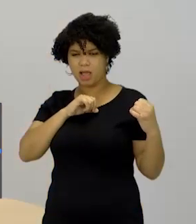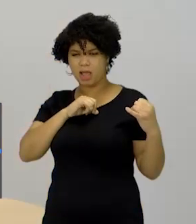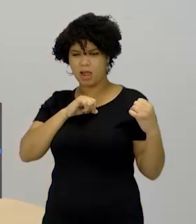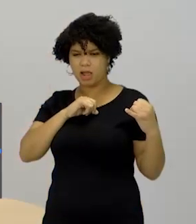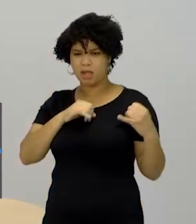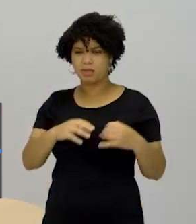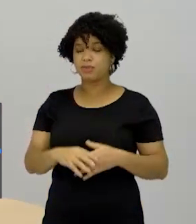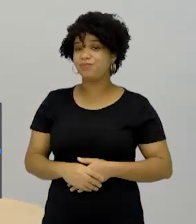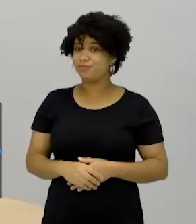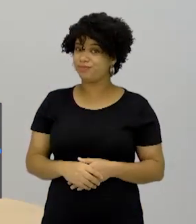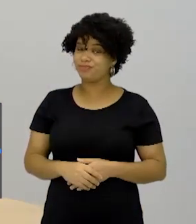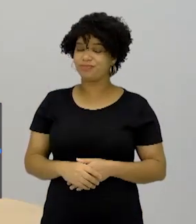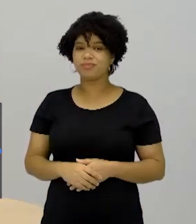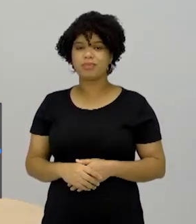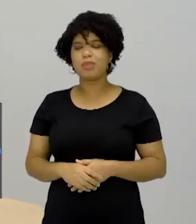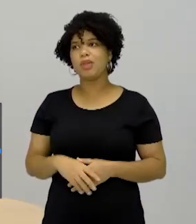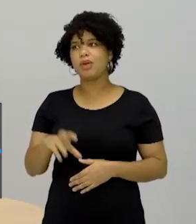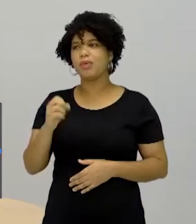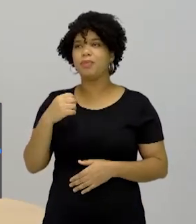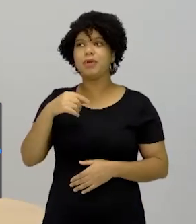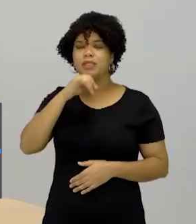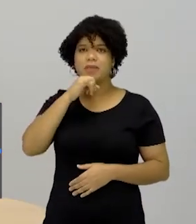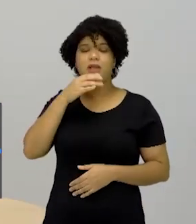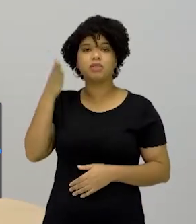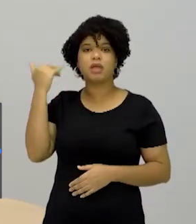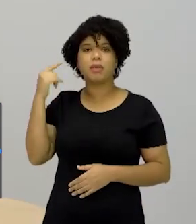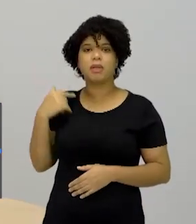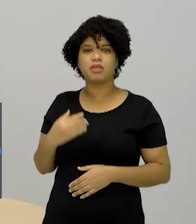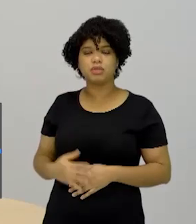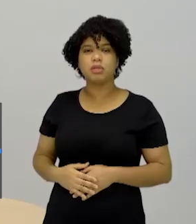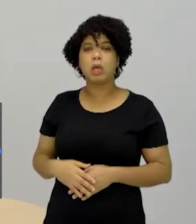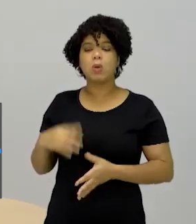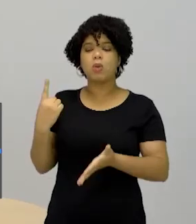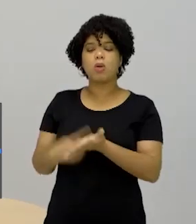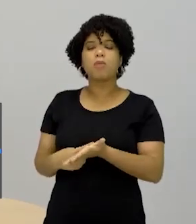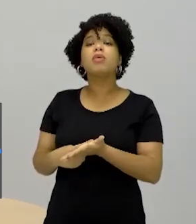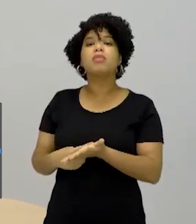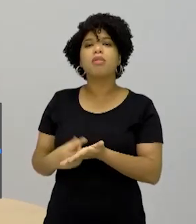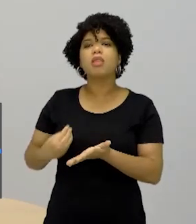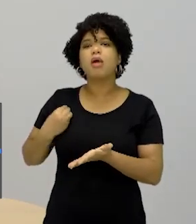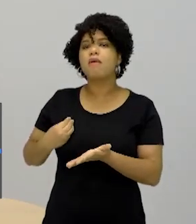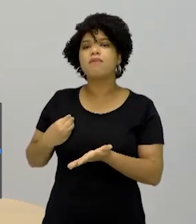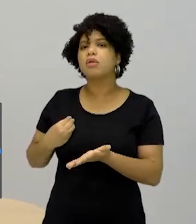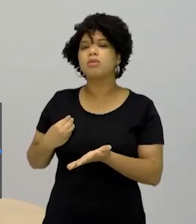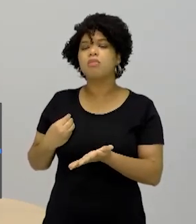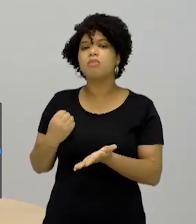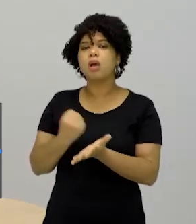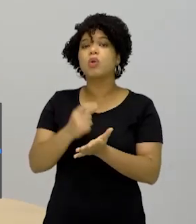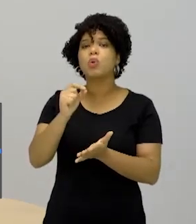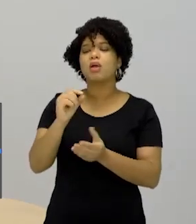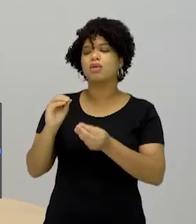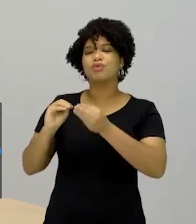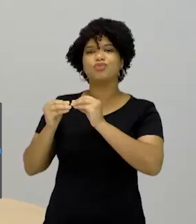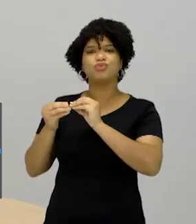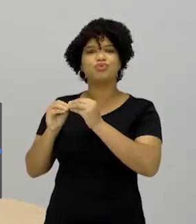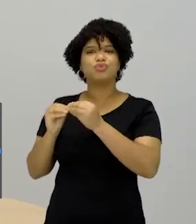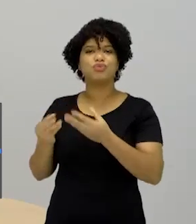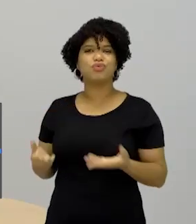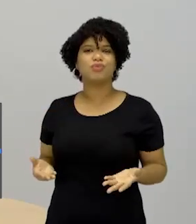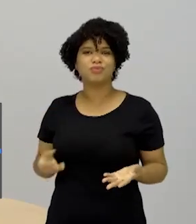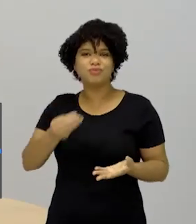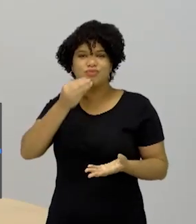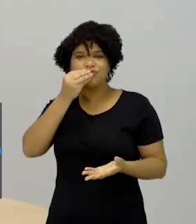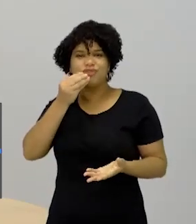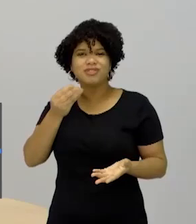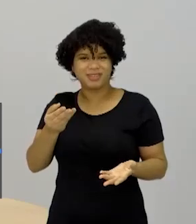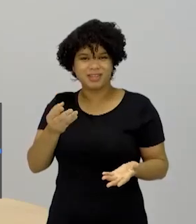ideia. Um beijo na boca era um contrato para o resto da vida. Isso quando eu falo de 1930, 40, 50, 60. Aí quando